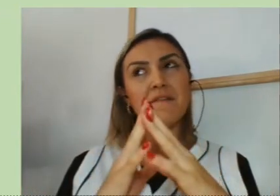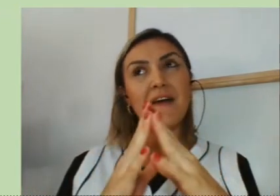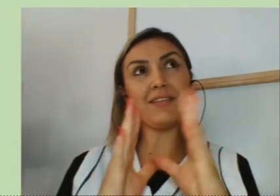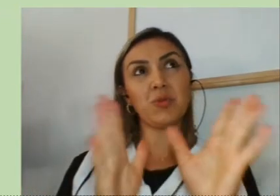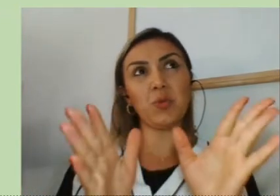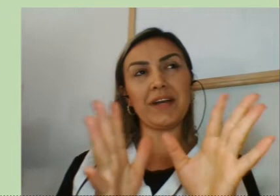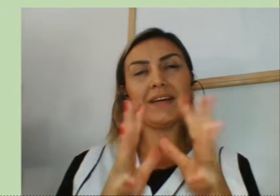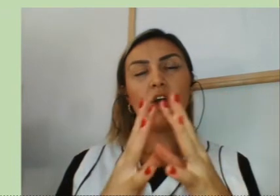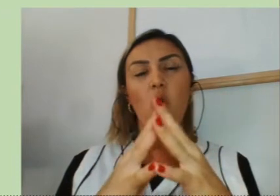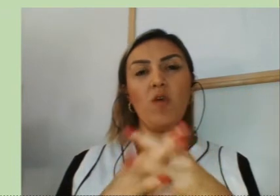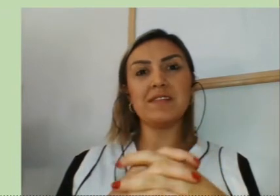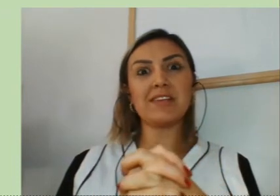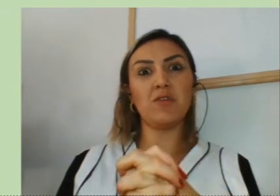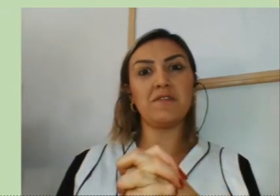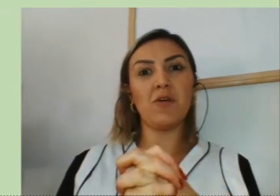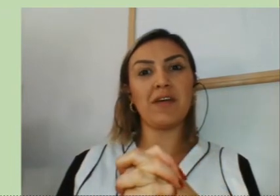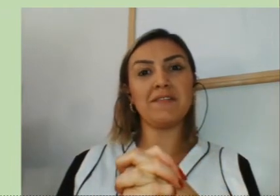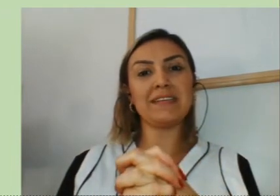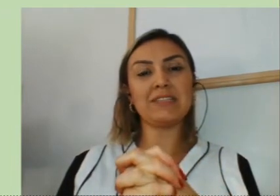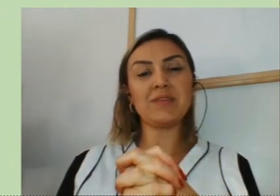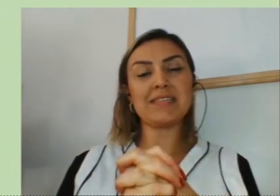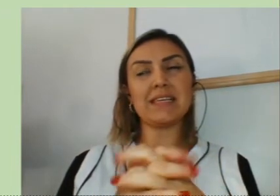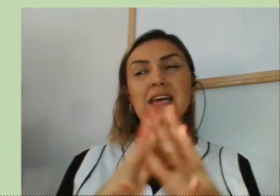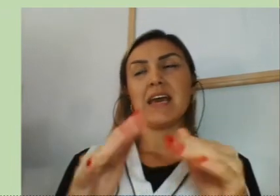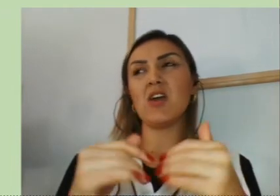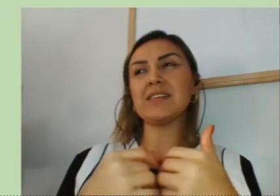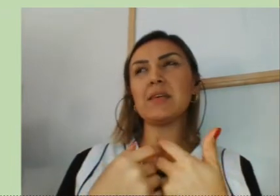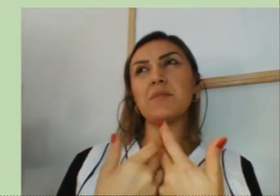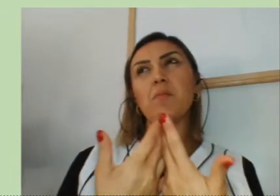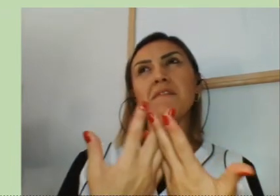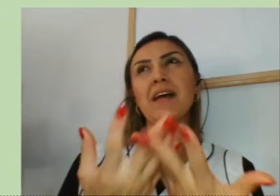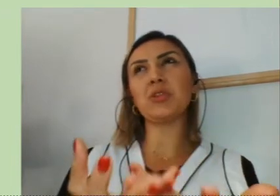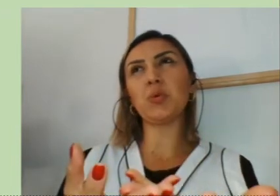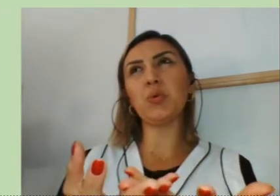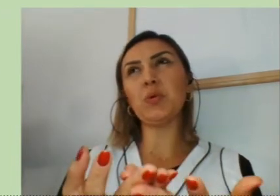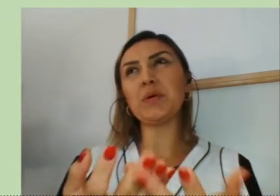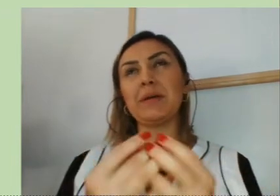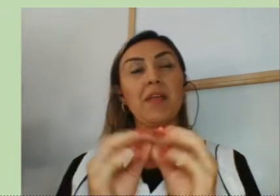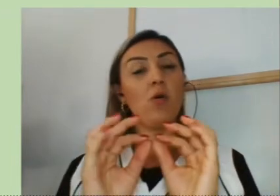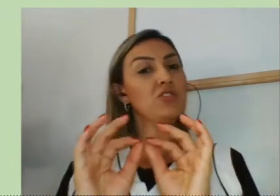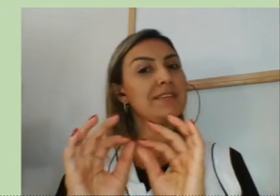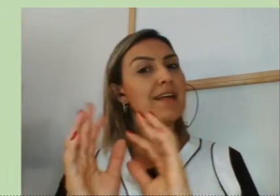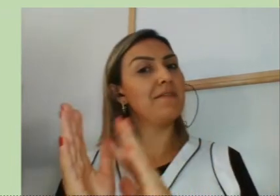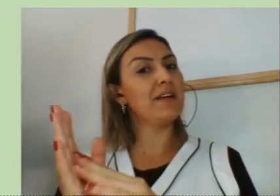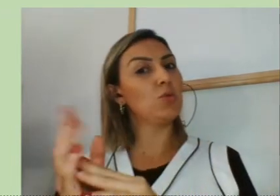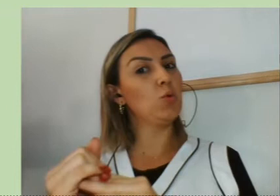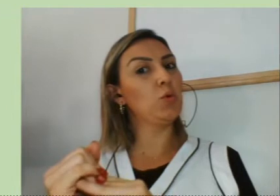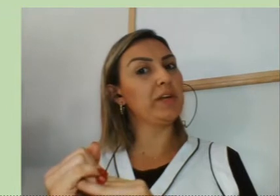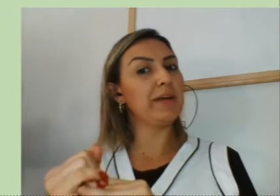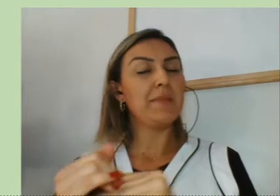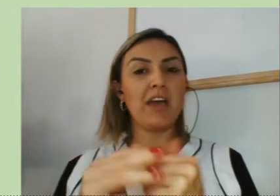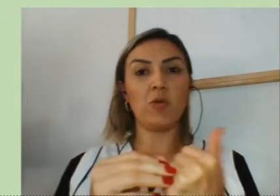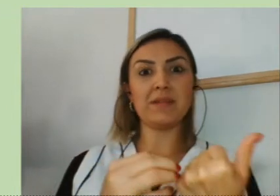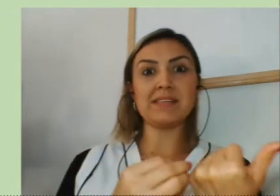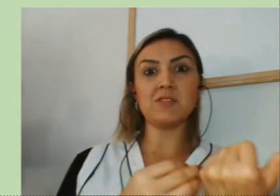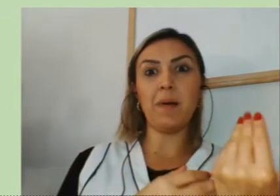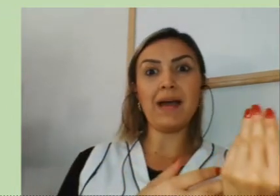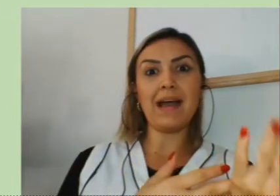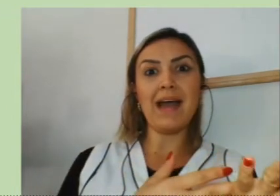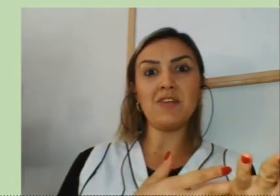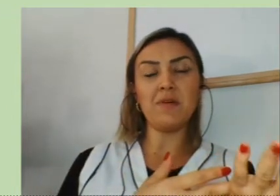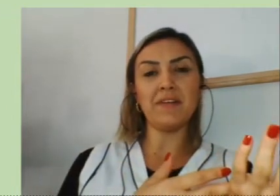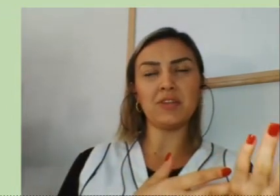né? Fatura. Ou você ouviu alguém falando assim: recebi uma fatura. Onde está a fatura? Eu